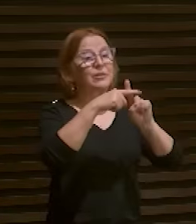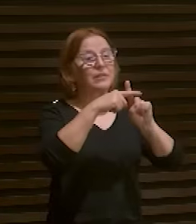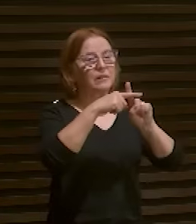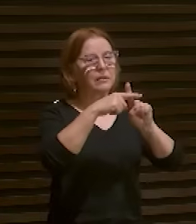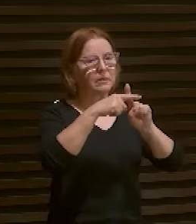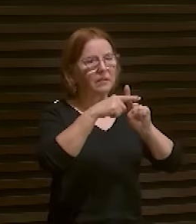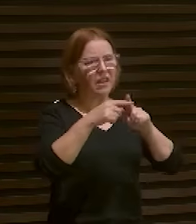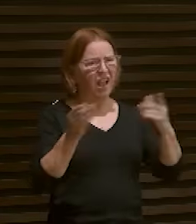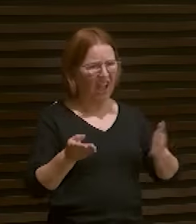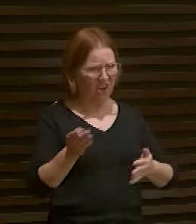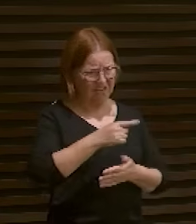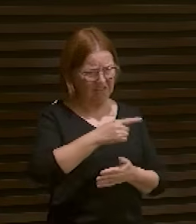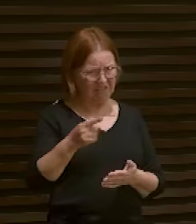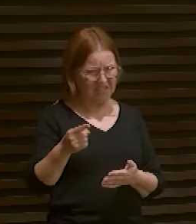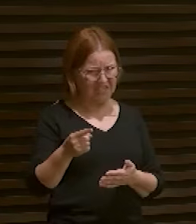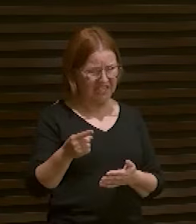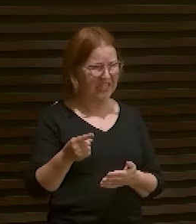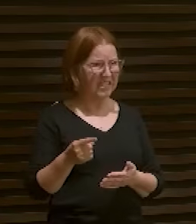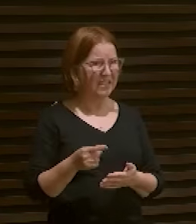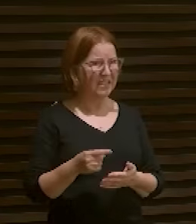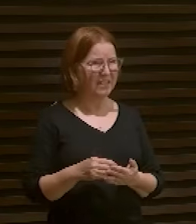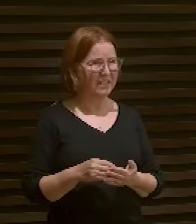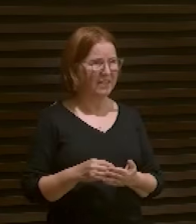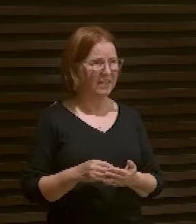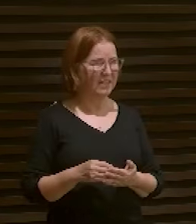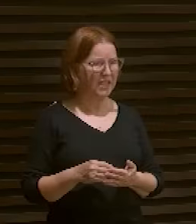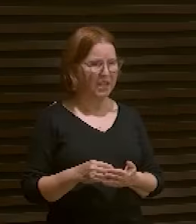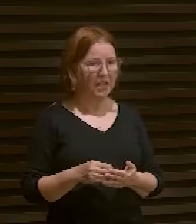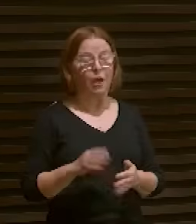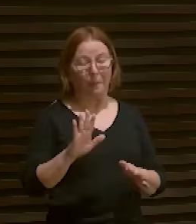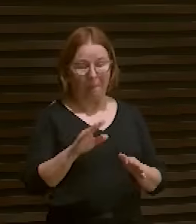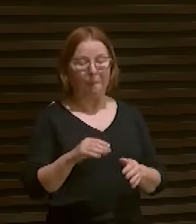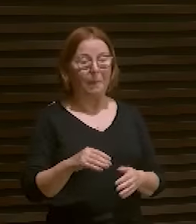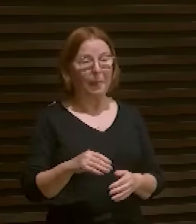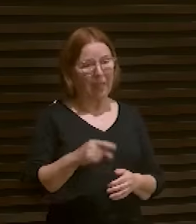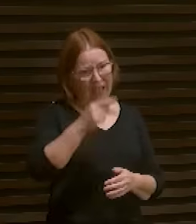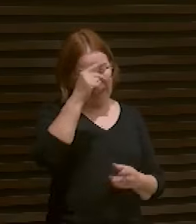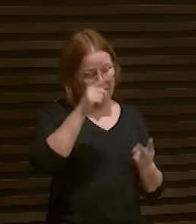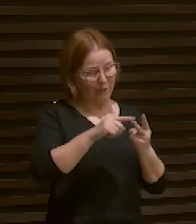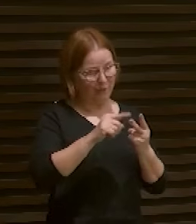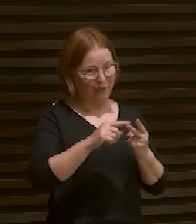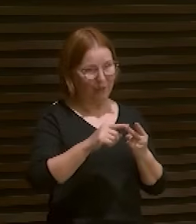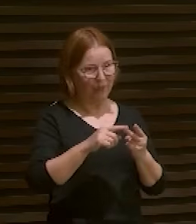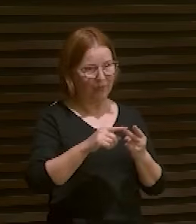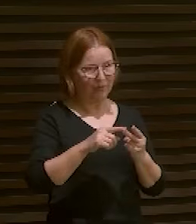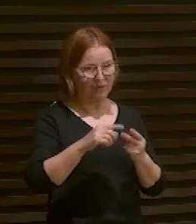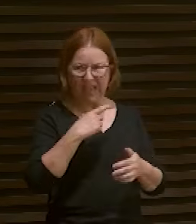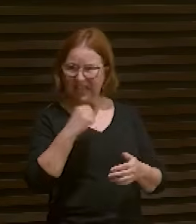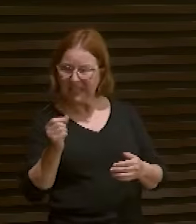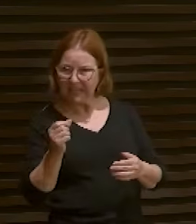picuinha. Aí ele sai dali e encontra o conservo, que devia 100